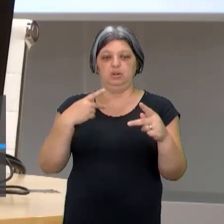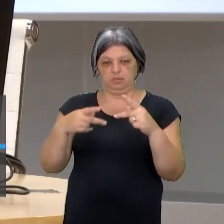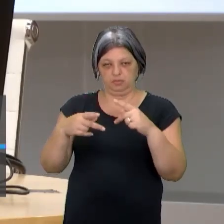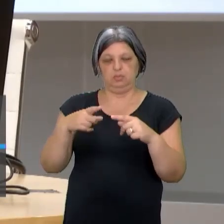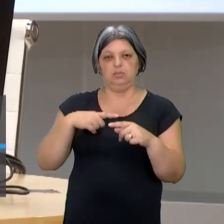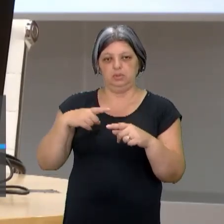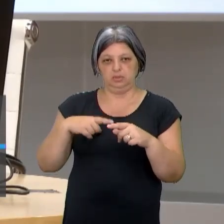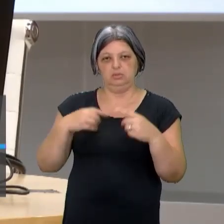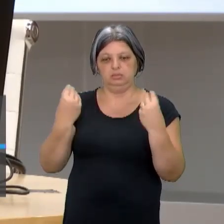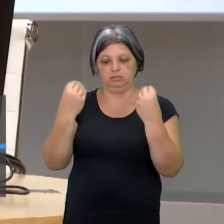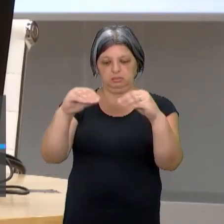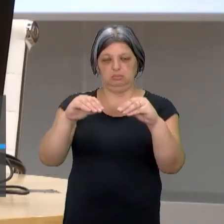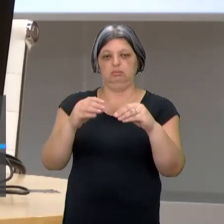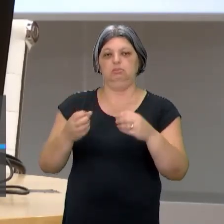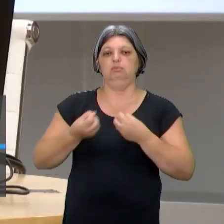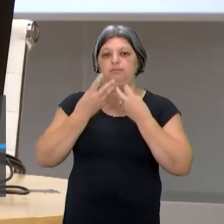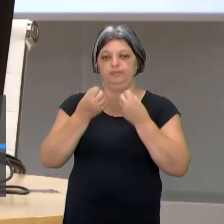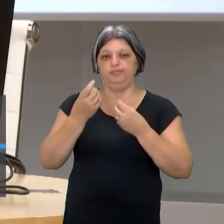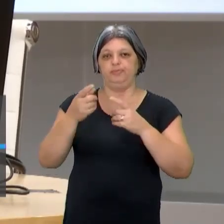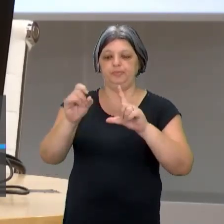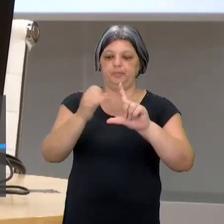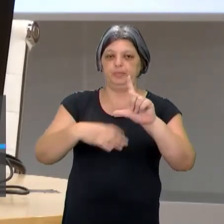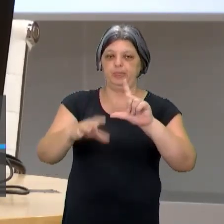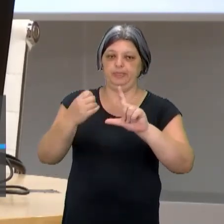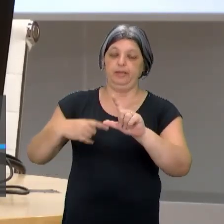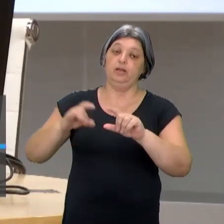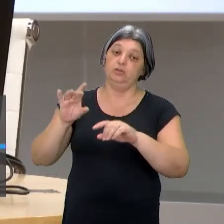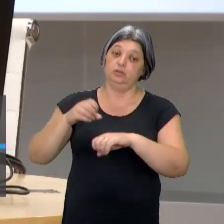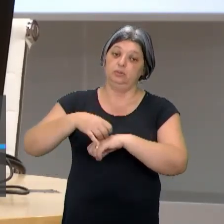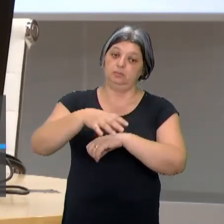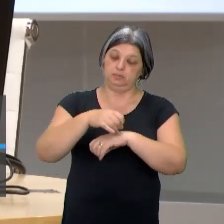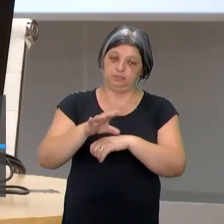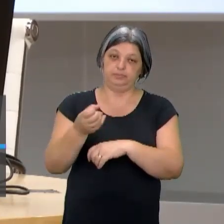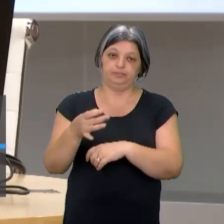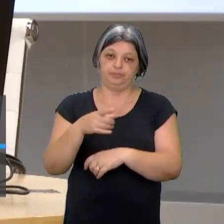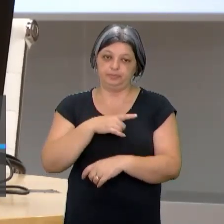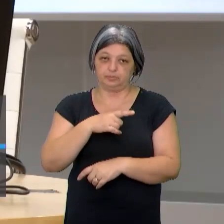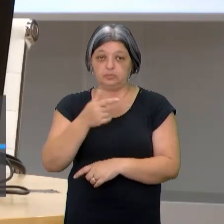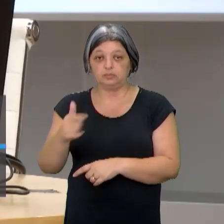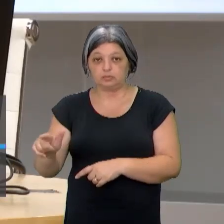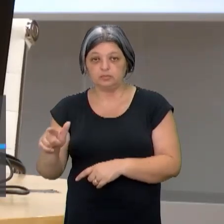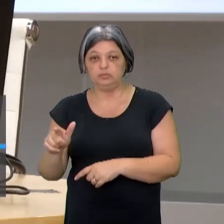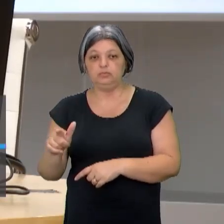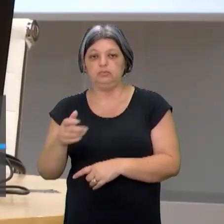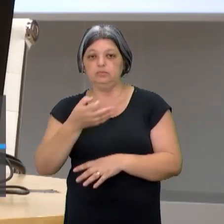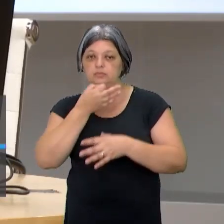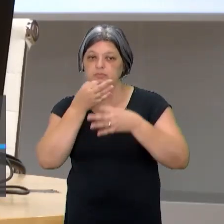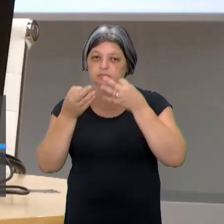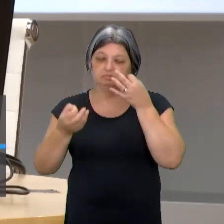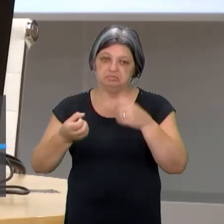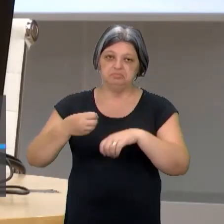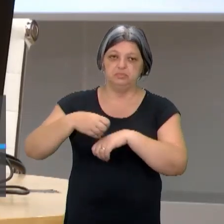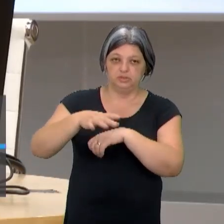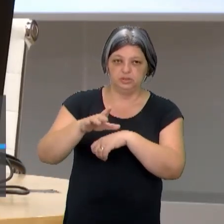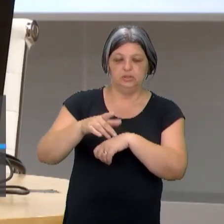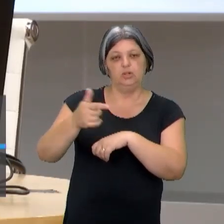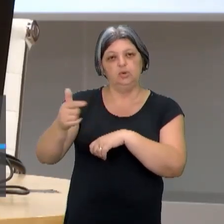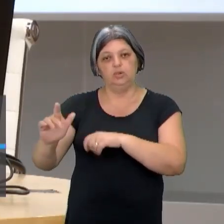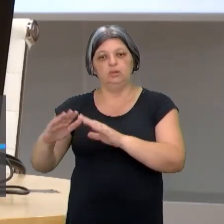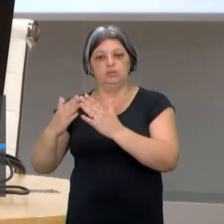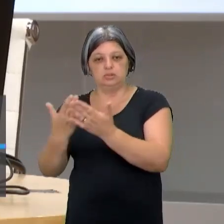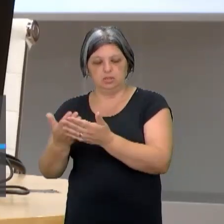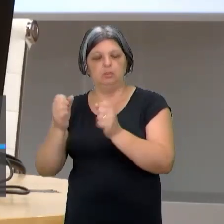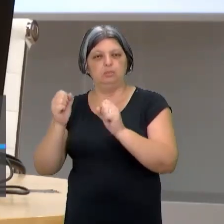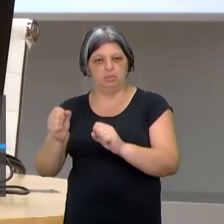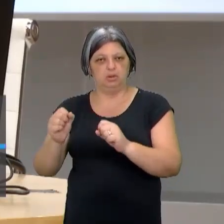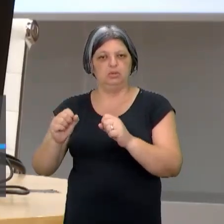aí as informações importantes e compartilhar. São algumas sugestões. Quem tiver alguma outra sugestão, né, alguma escola que já trabalha de alguma outra forma,